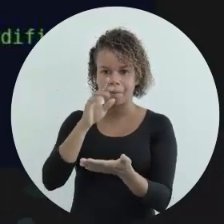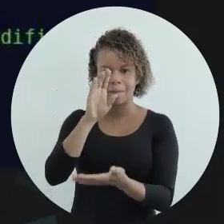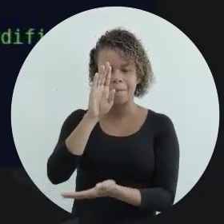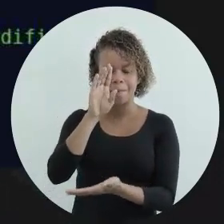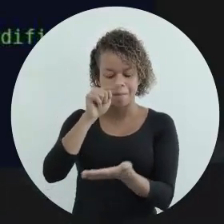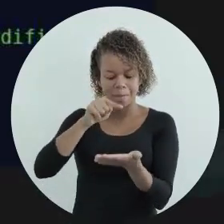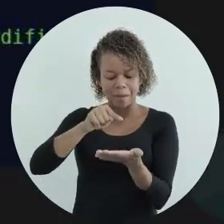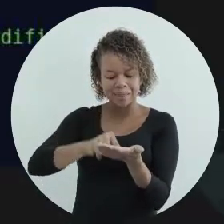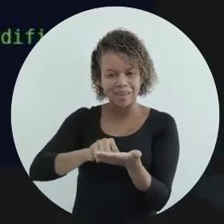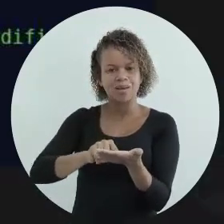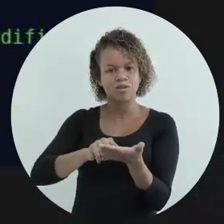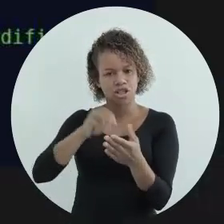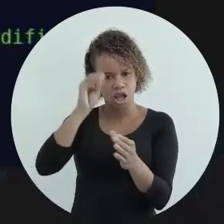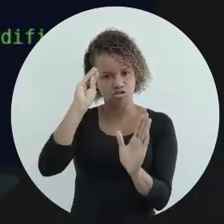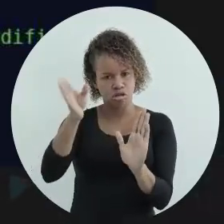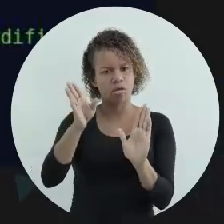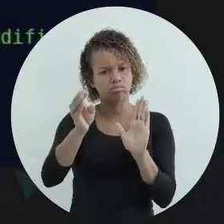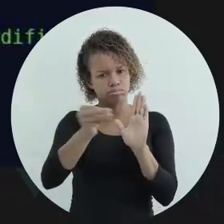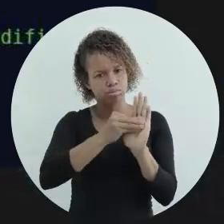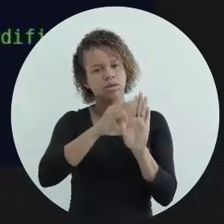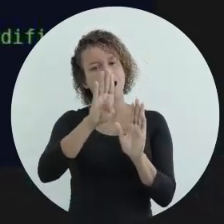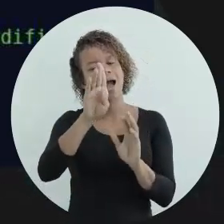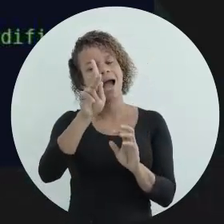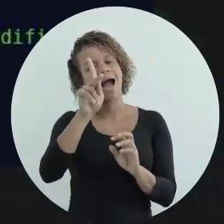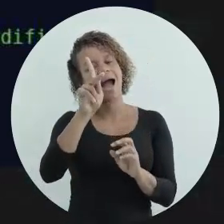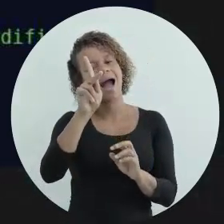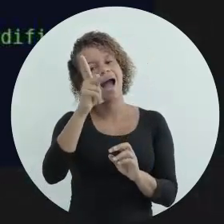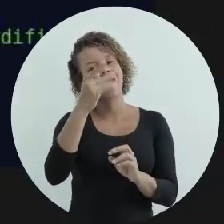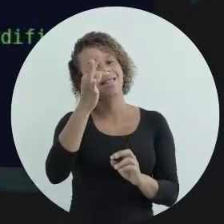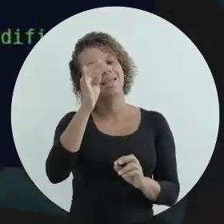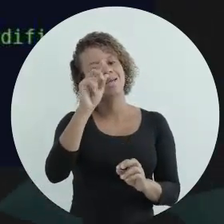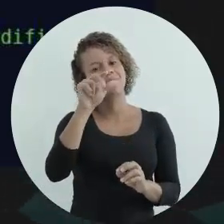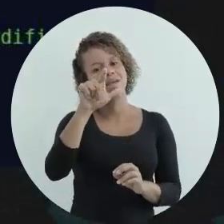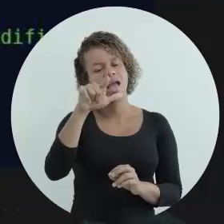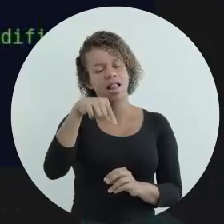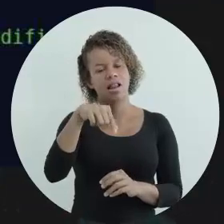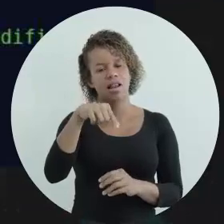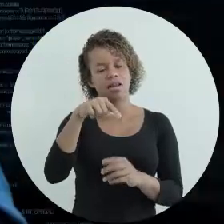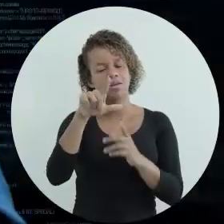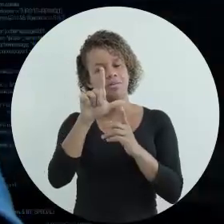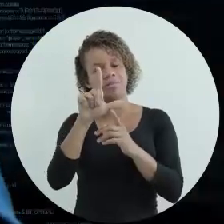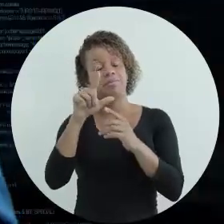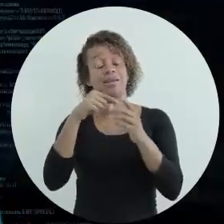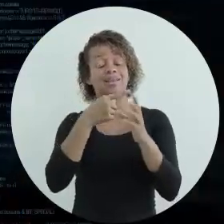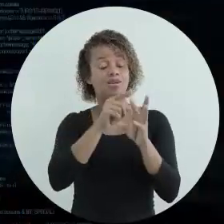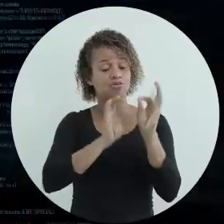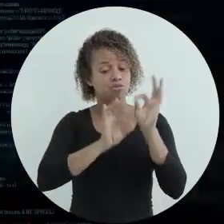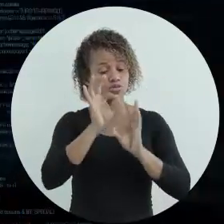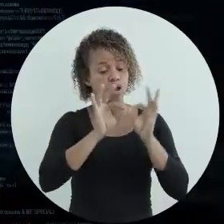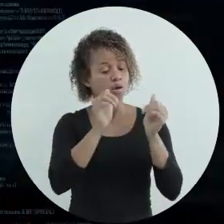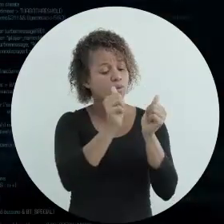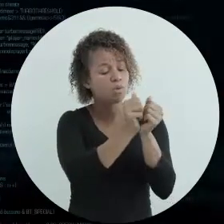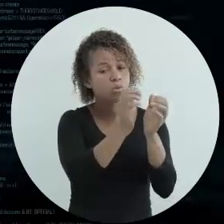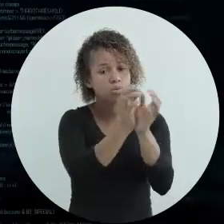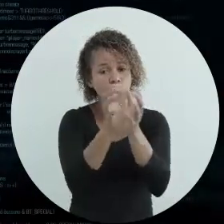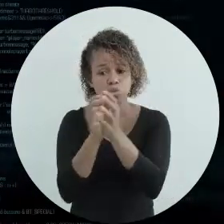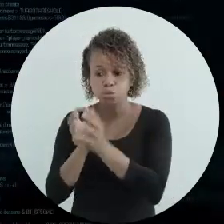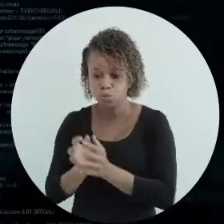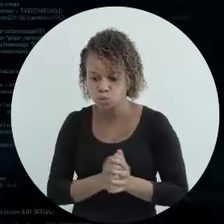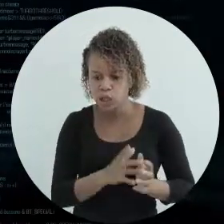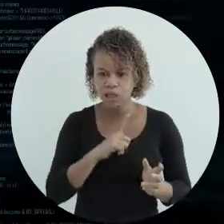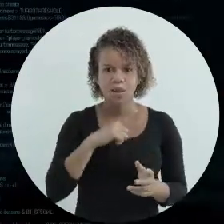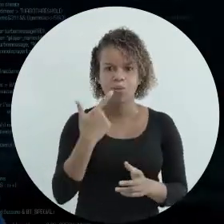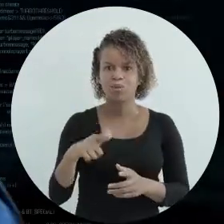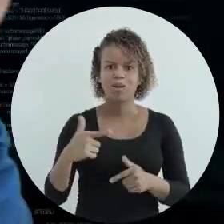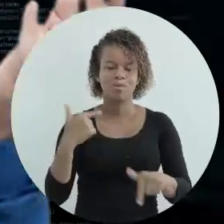HTML. Então, o HTML e o JavaScript eles funcionam conjuntamente. A gente não tem como trabalhar com